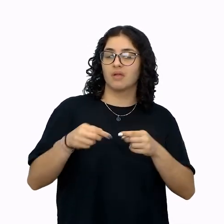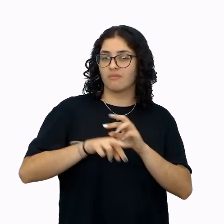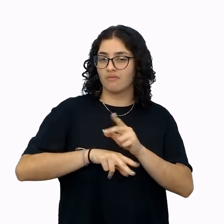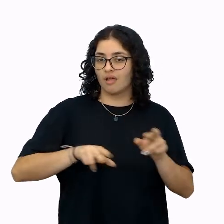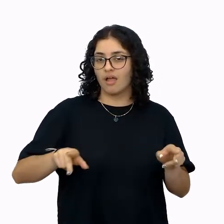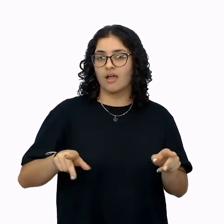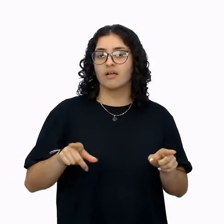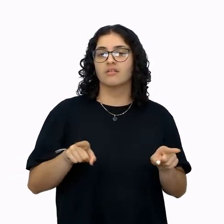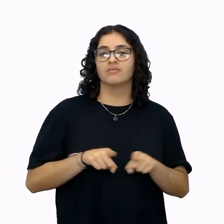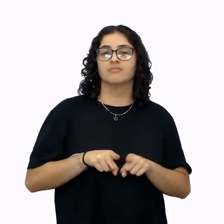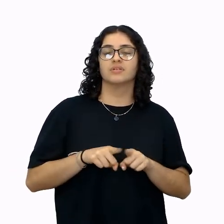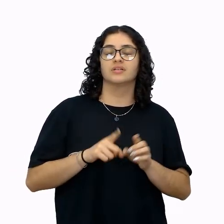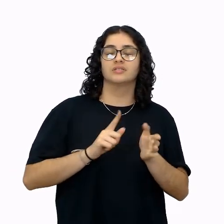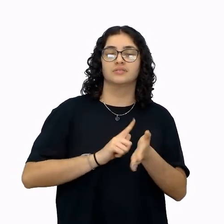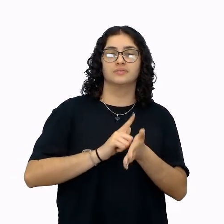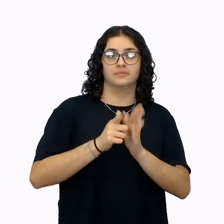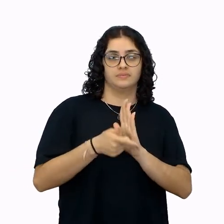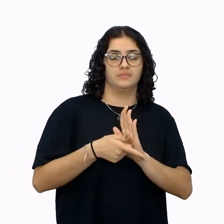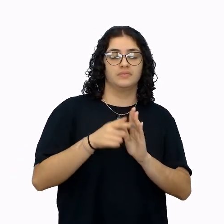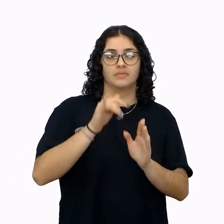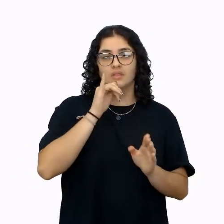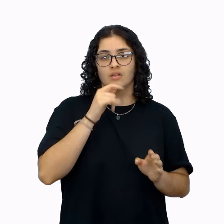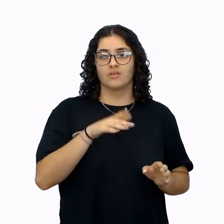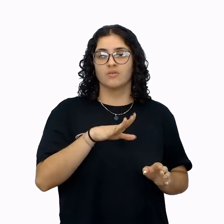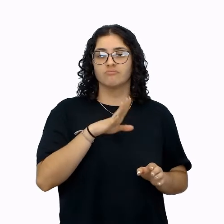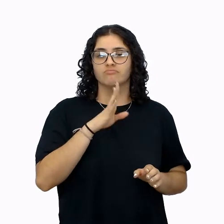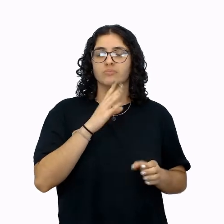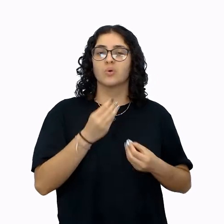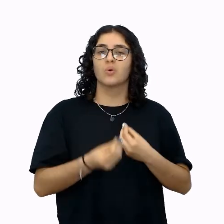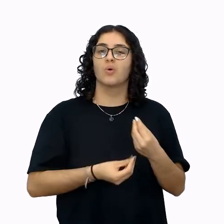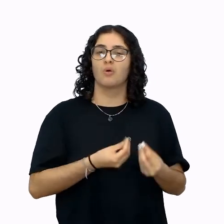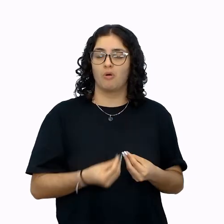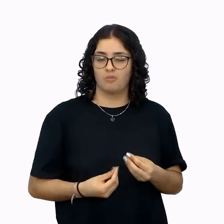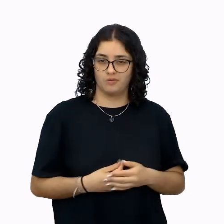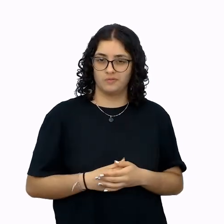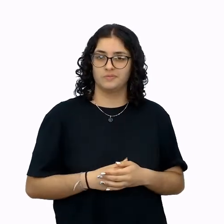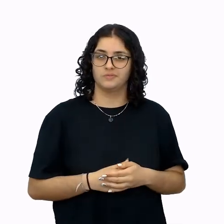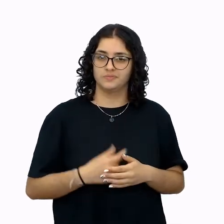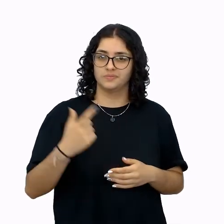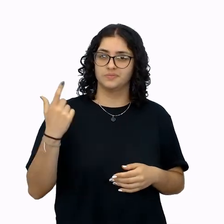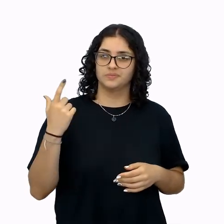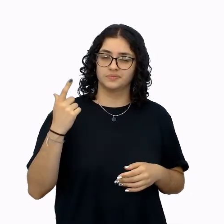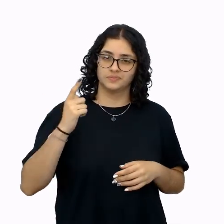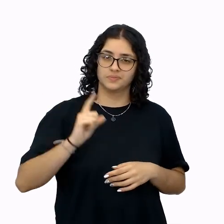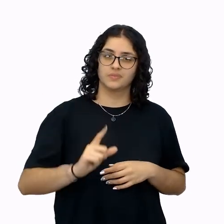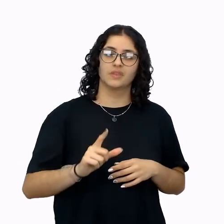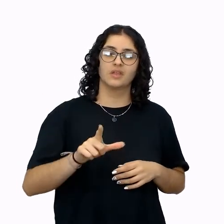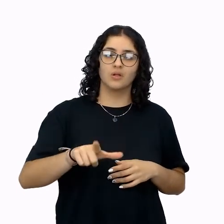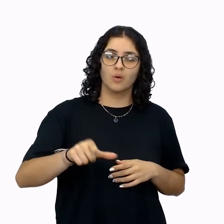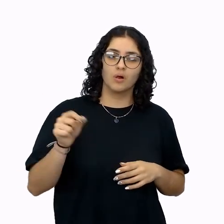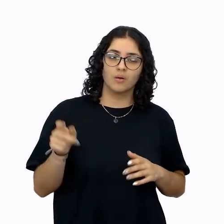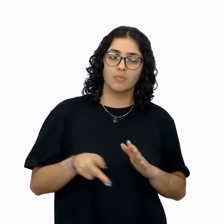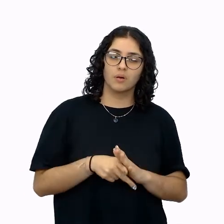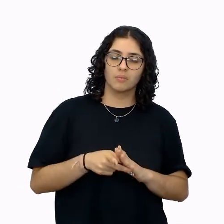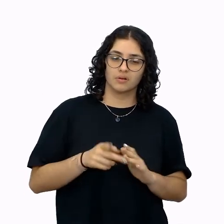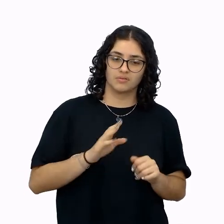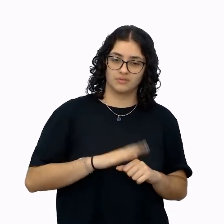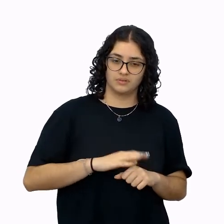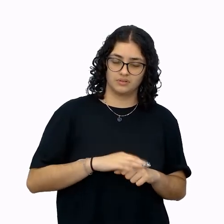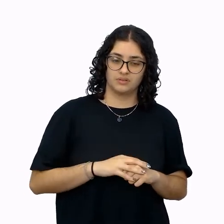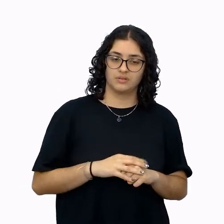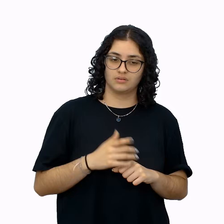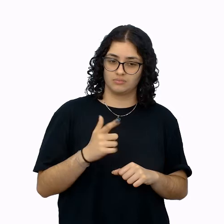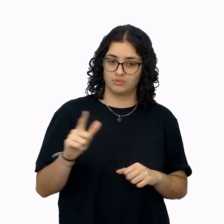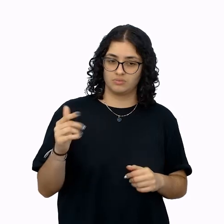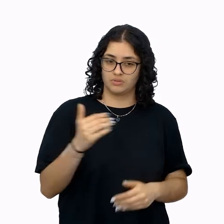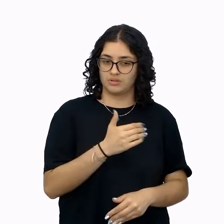diferentes e de gêneros textuais, para que eles reconheçam os efeitos desses sentidos decorrente das escolhas feitas pelos enunciadores. Na nossa